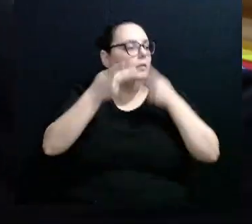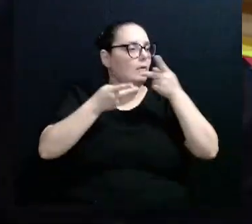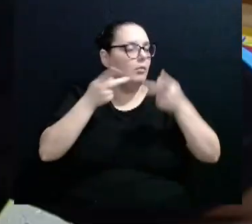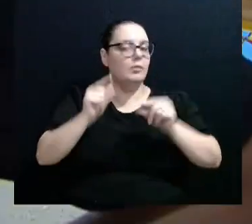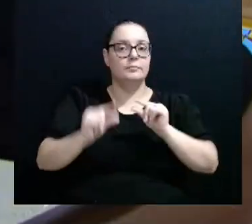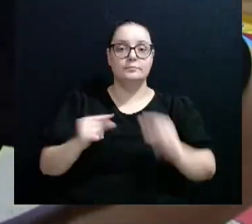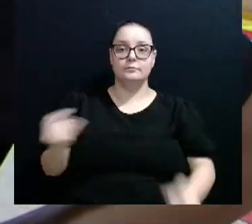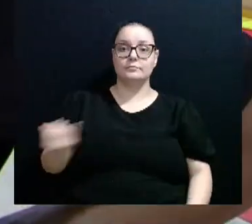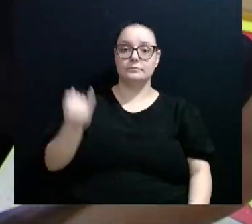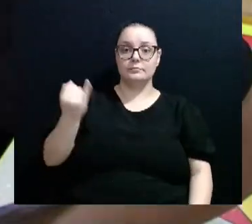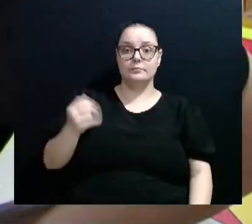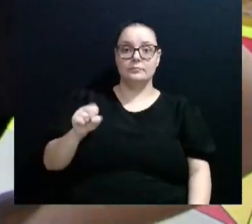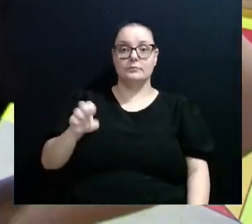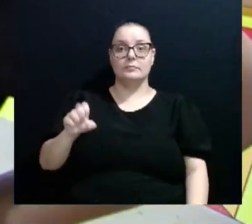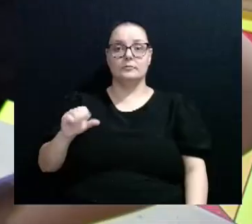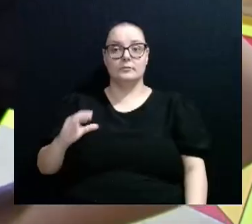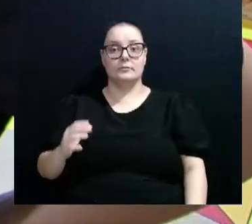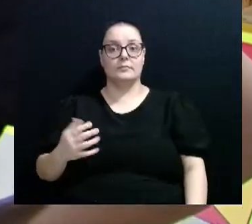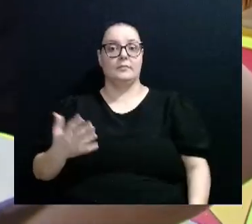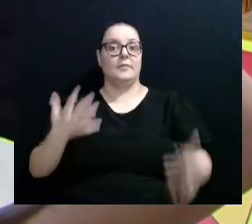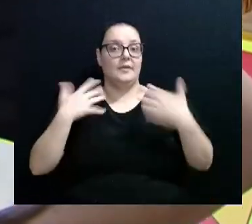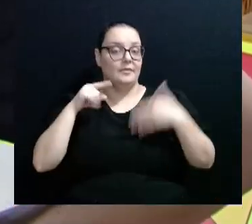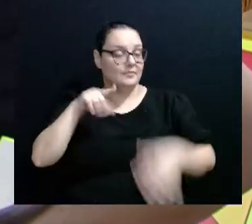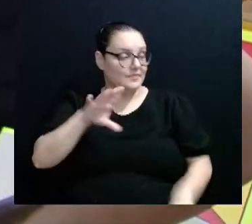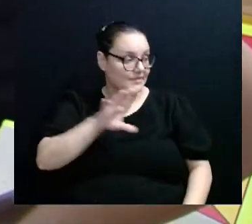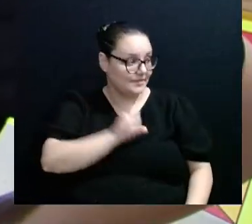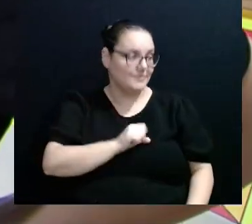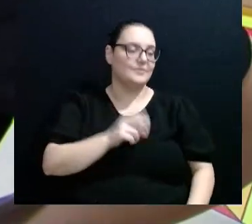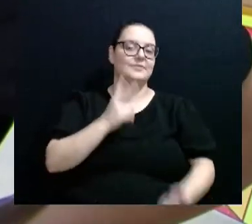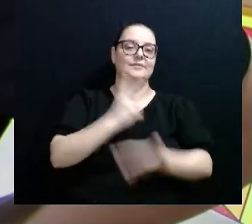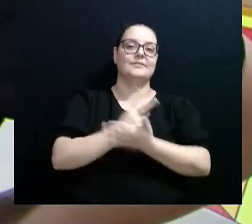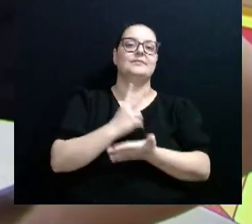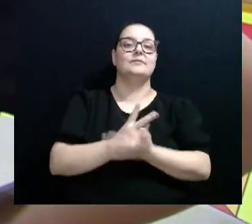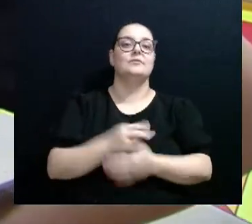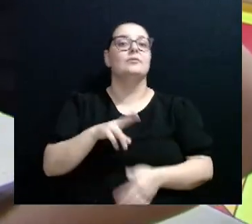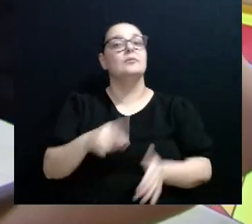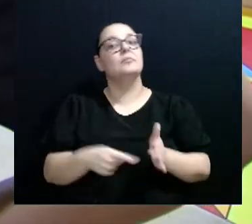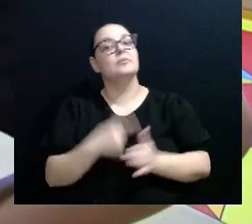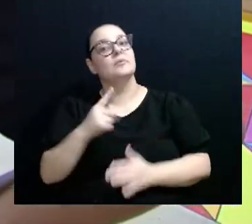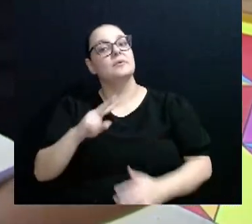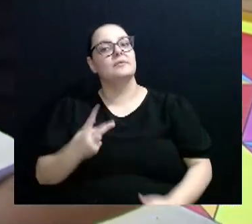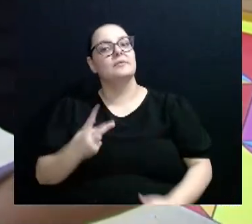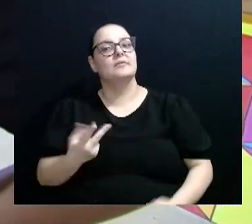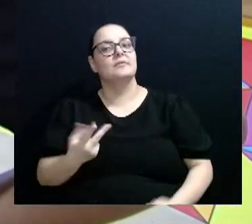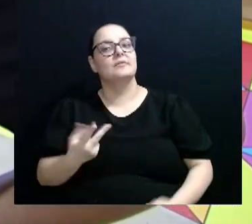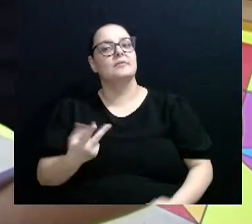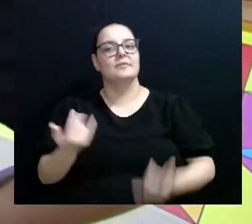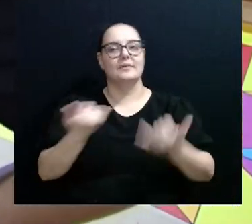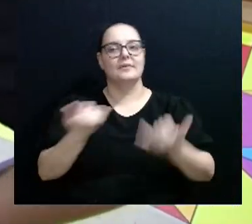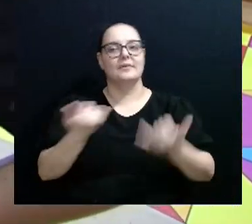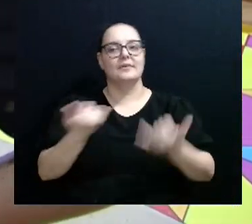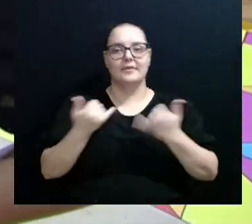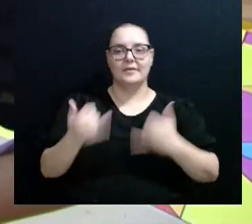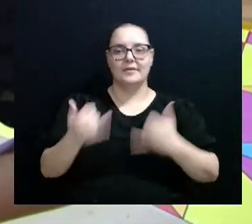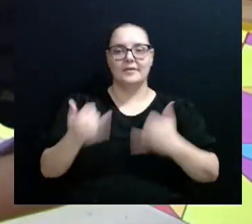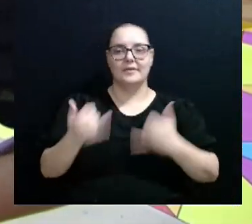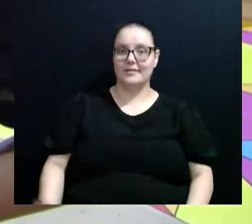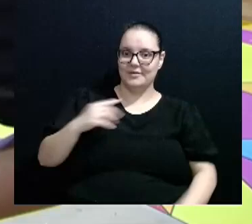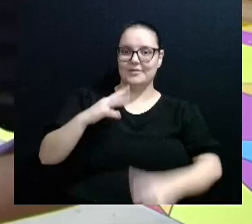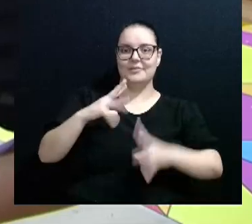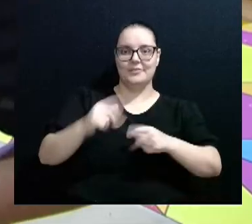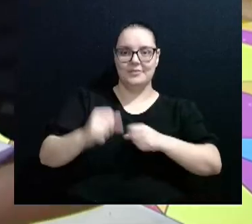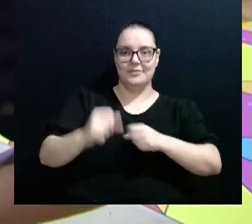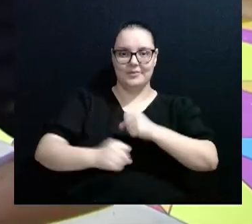SESC Verão, você gosta todo ano de vir ou é a primeira vez? Me conta um pouco. Eu venho todo ano desde 2020,